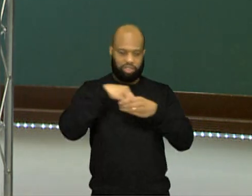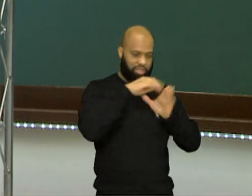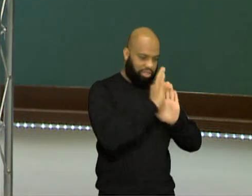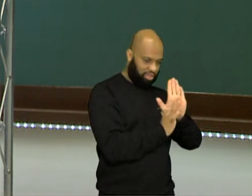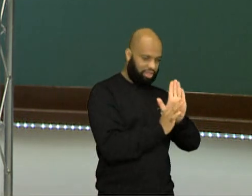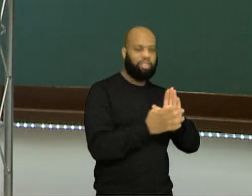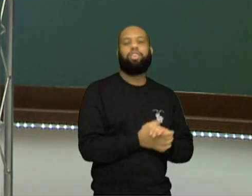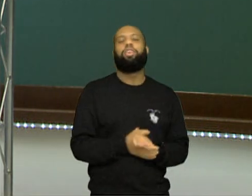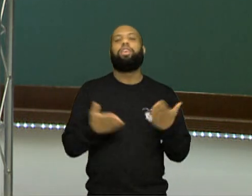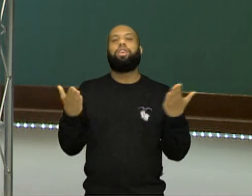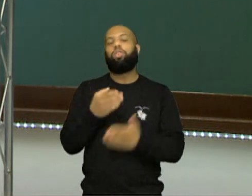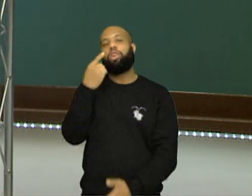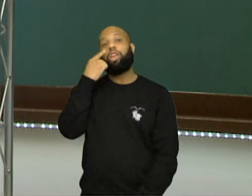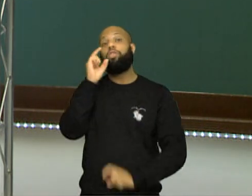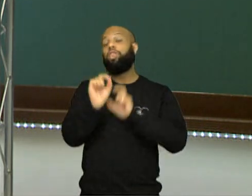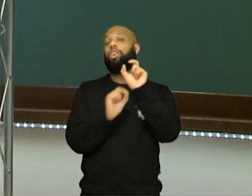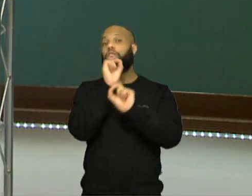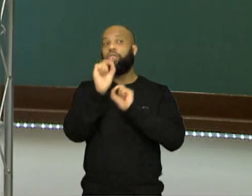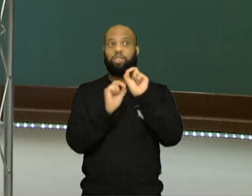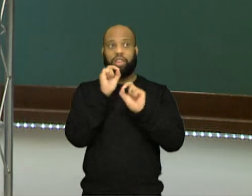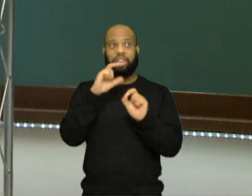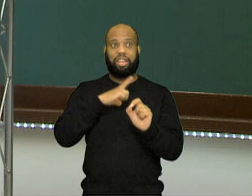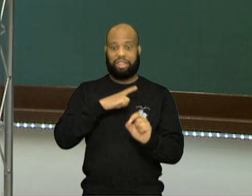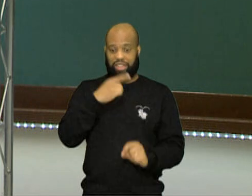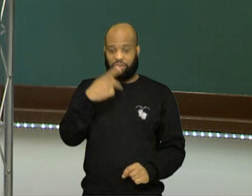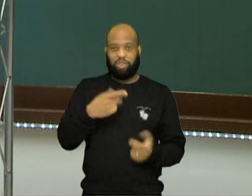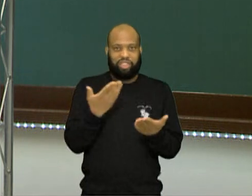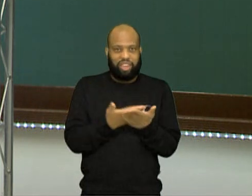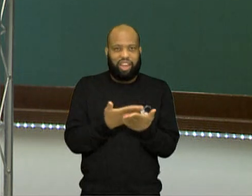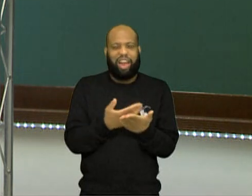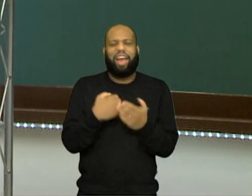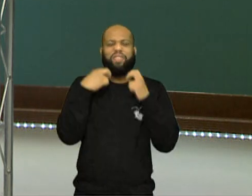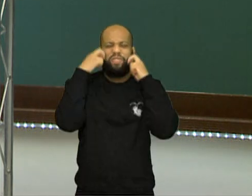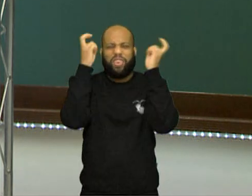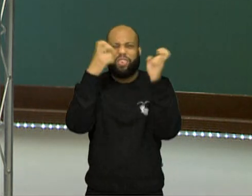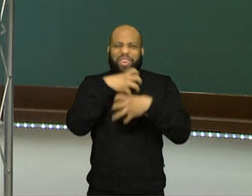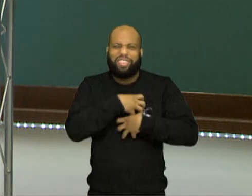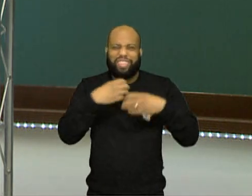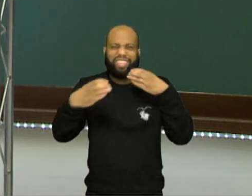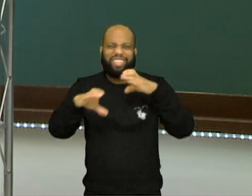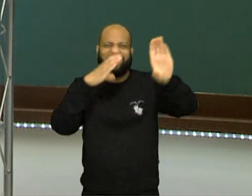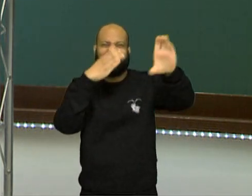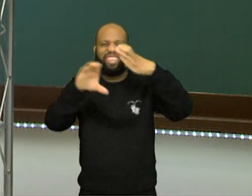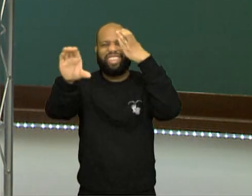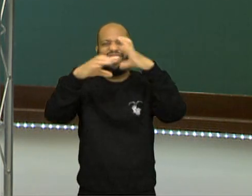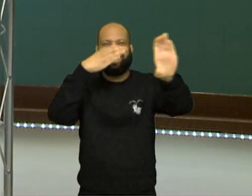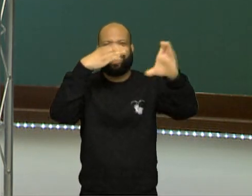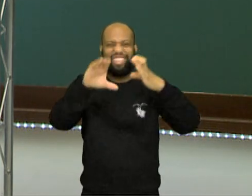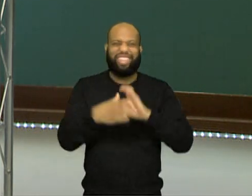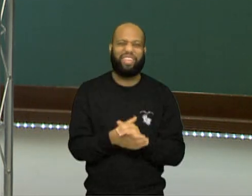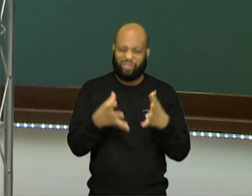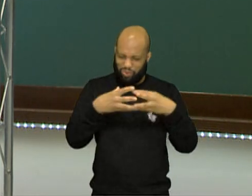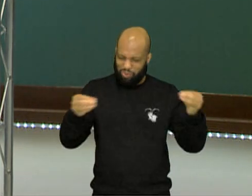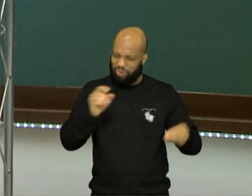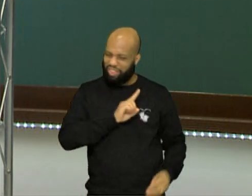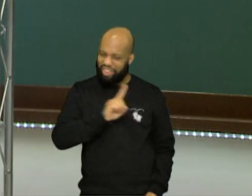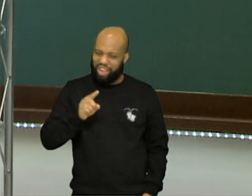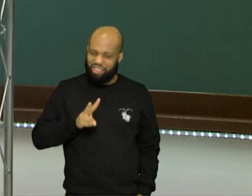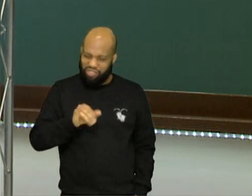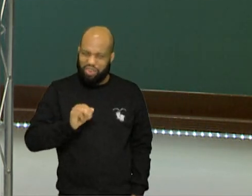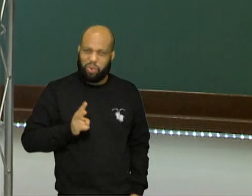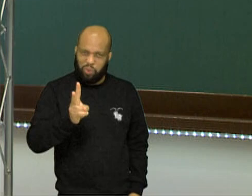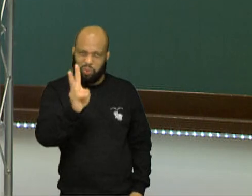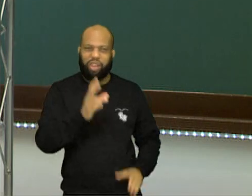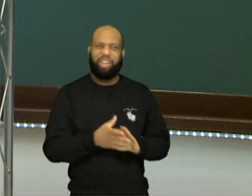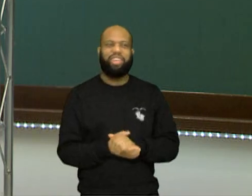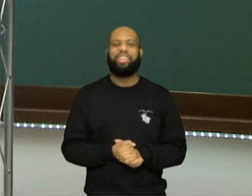Então vamos observar o que fez essa aula? Além do mico que eu paguei, e esse mico não está em extinção, né? Porque é pior. Podia estar em